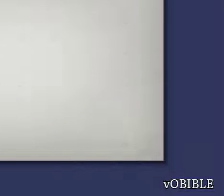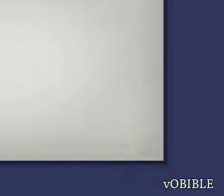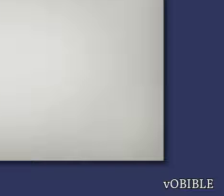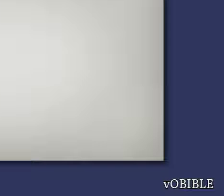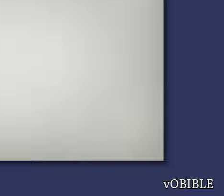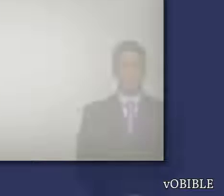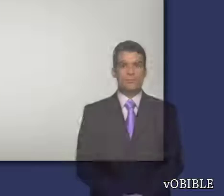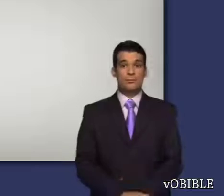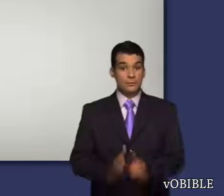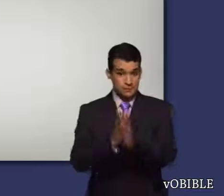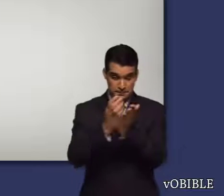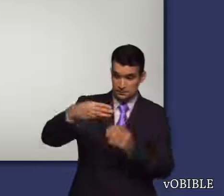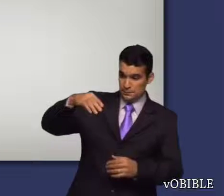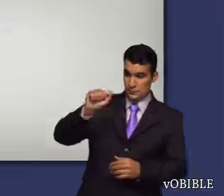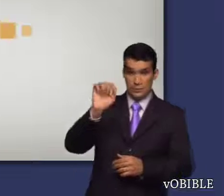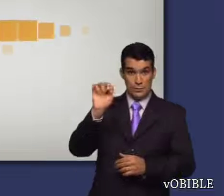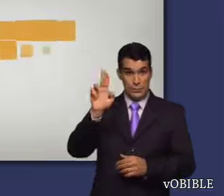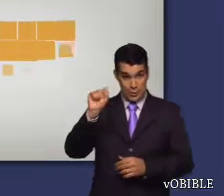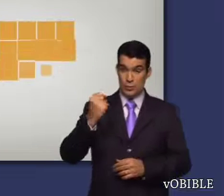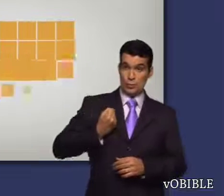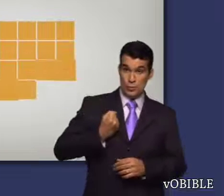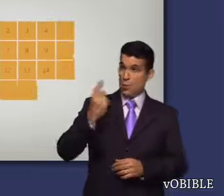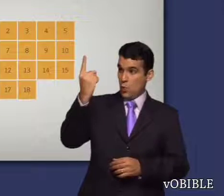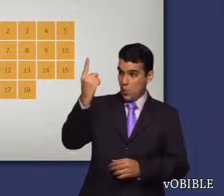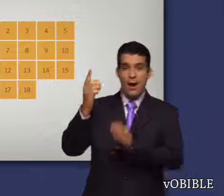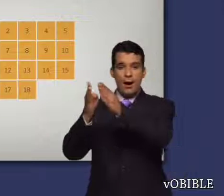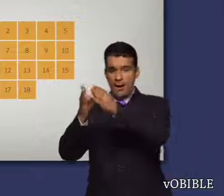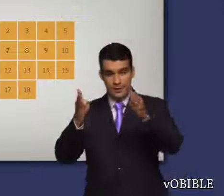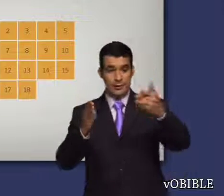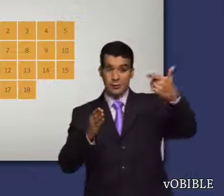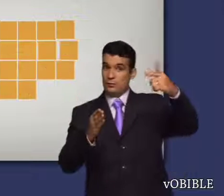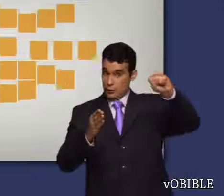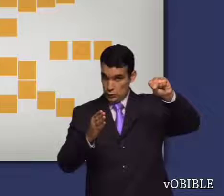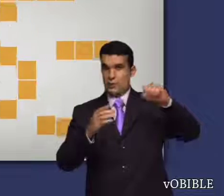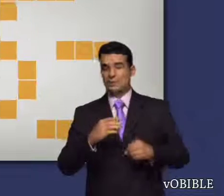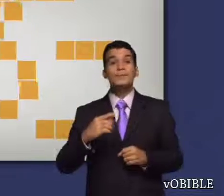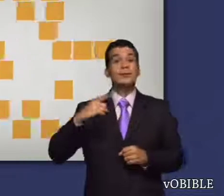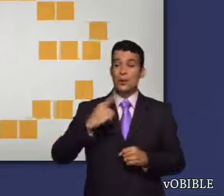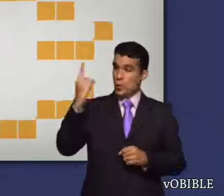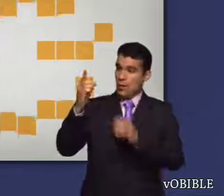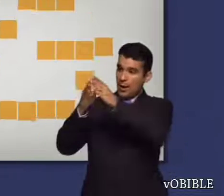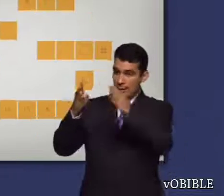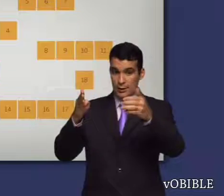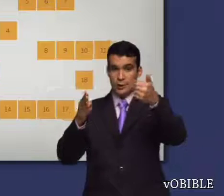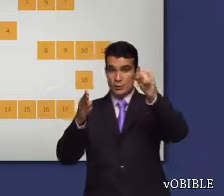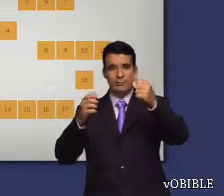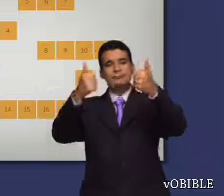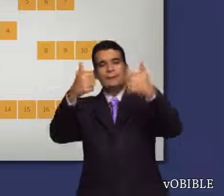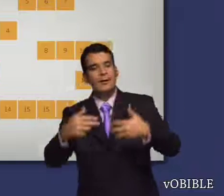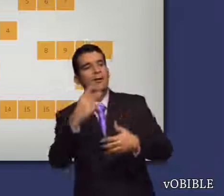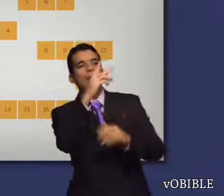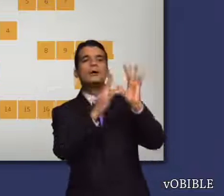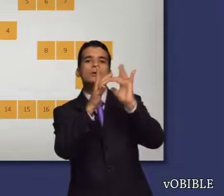O livro foi dividido em 28 capítulos. Os primeiros 18 estão organizados por assunto, concentrando-se nos